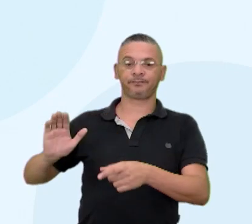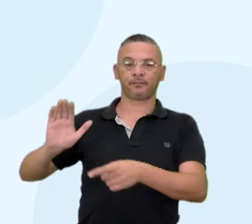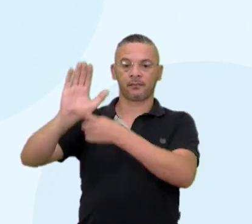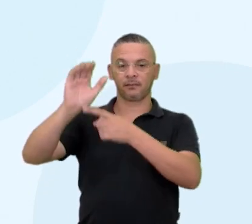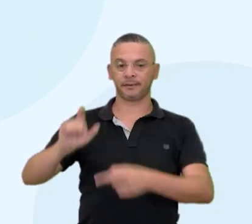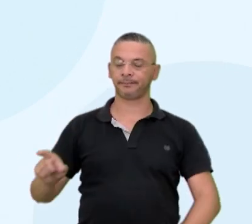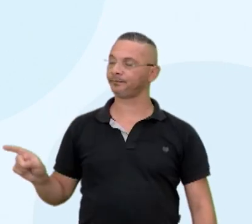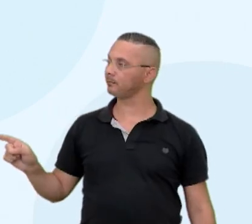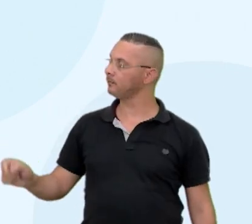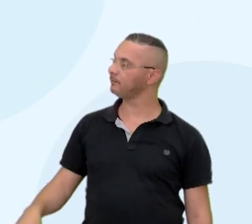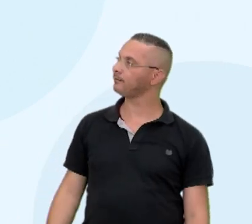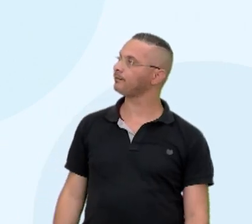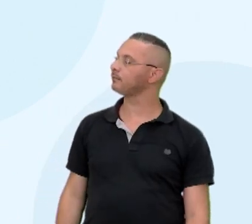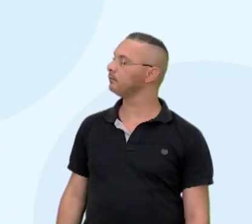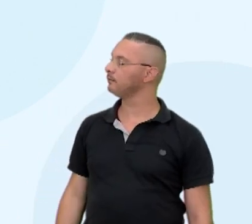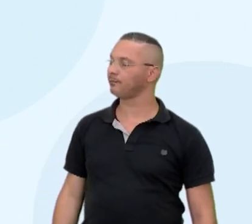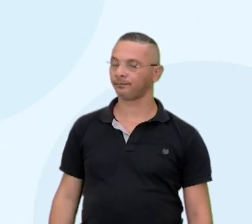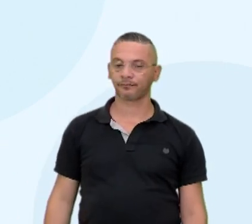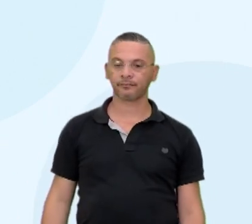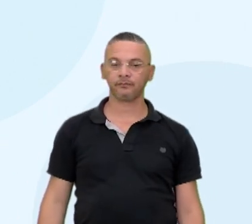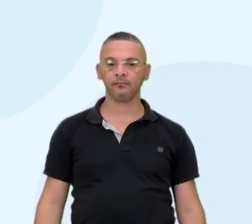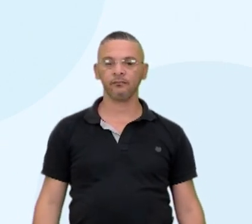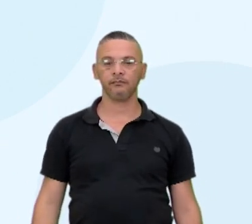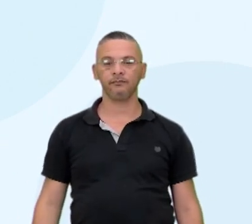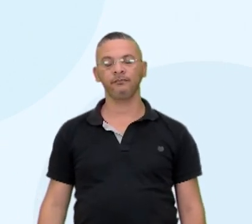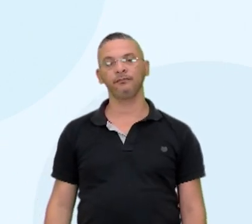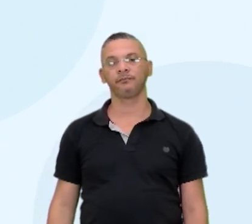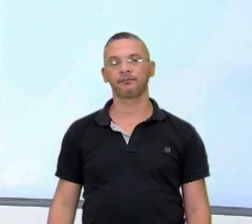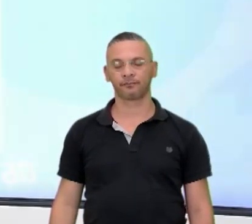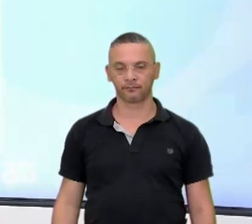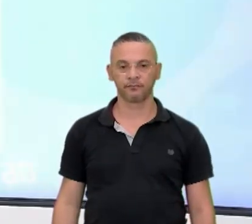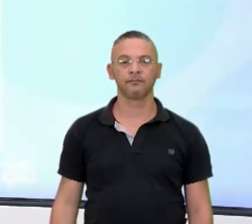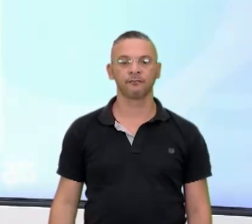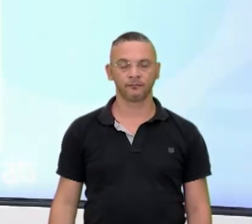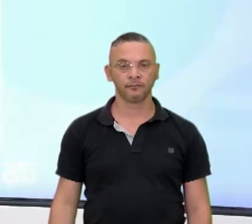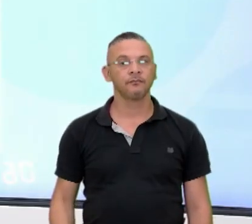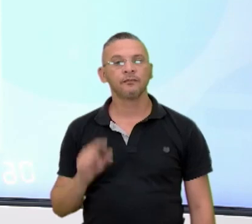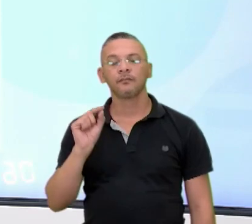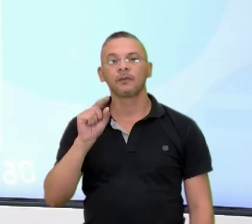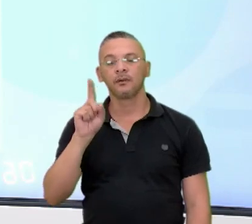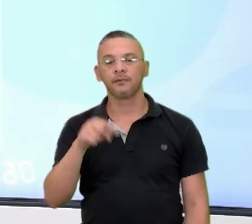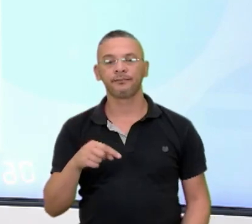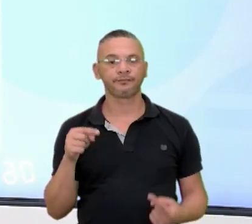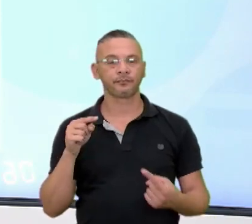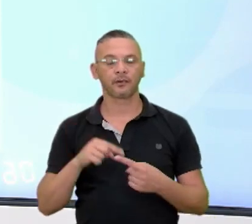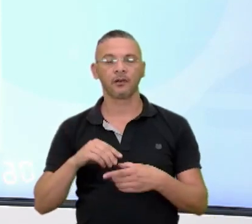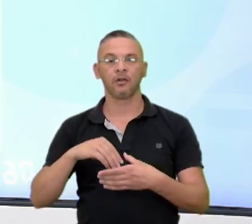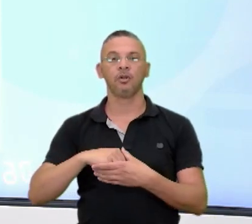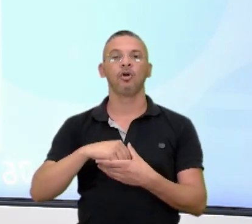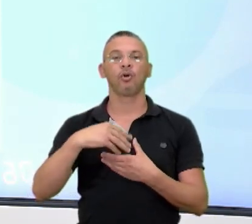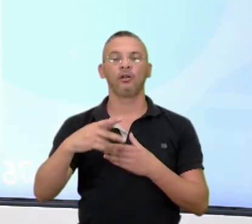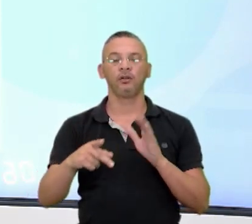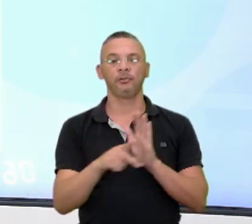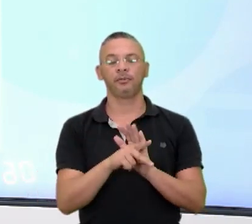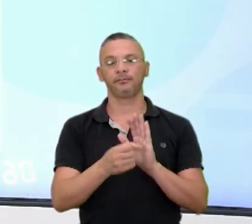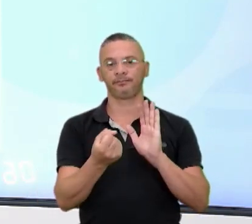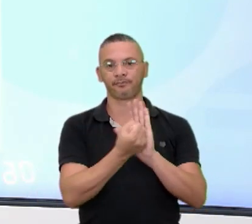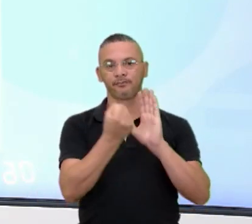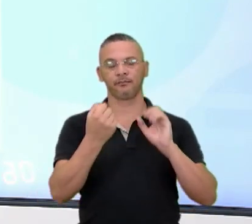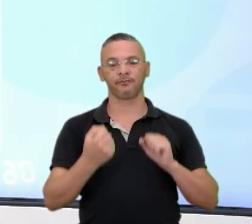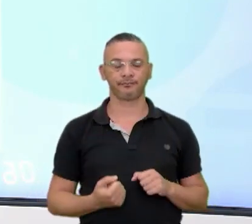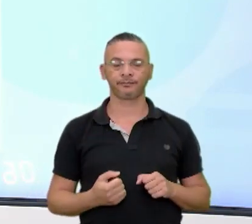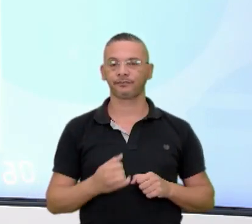dinheiro para alguém, porque dentro daquele site que você entrou, tem propaganda, tem mídia, tem um monte de coisa. Aí eles divulgam com, olha,